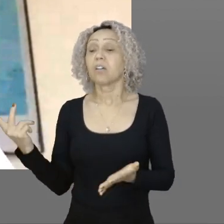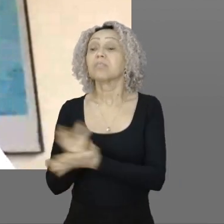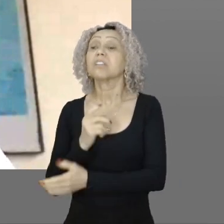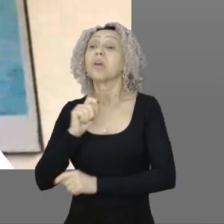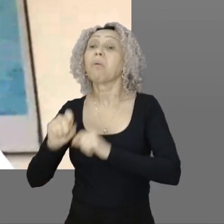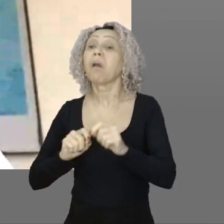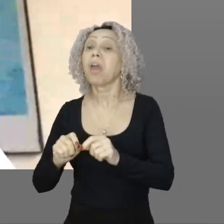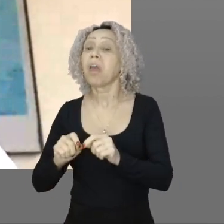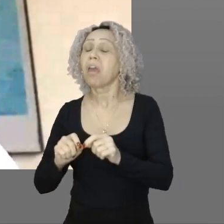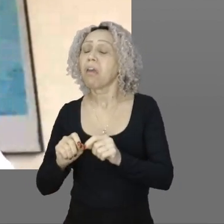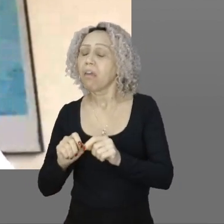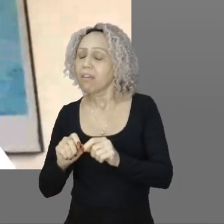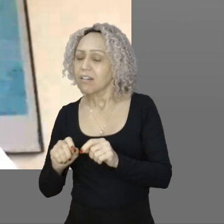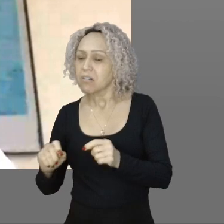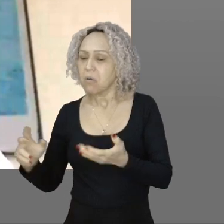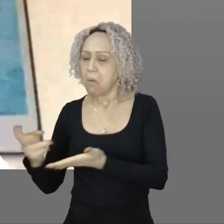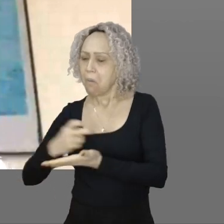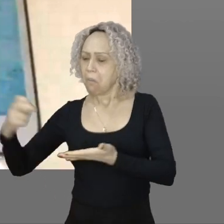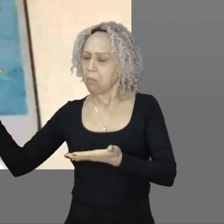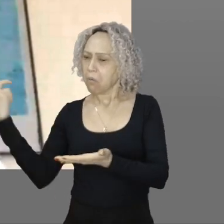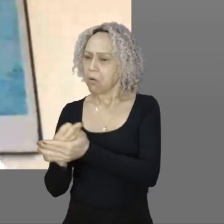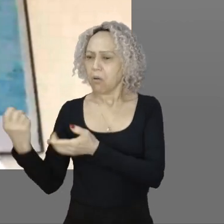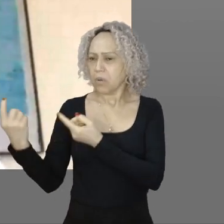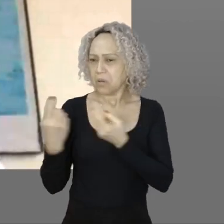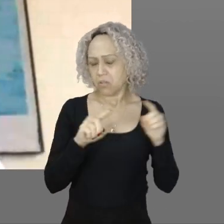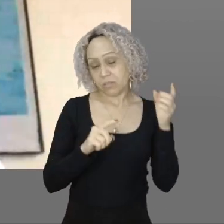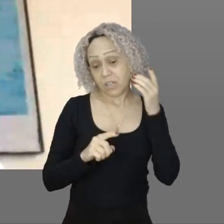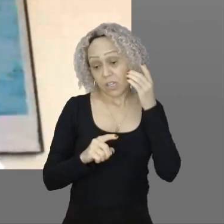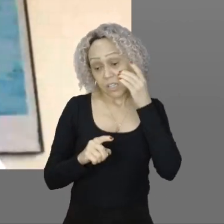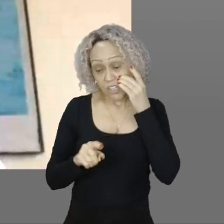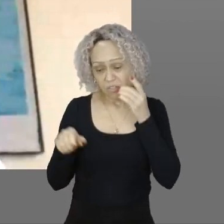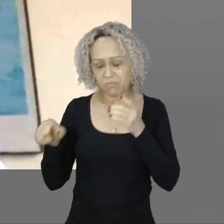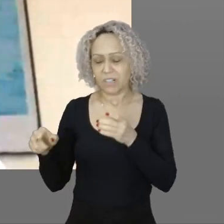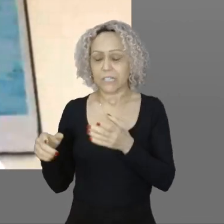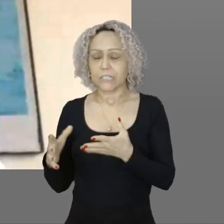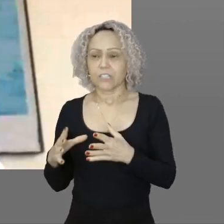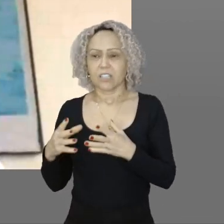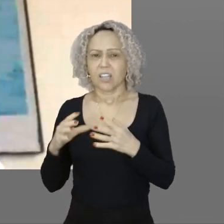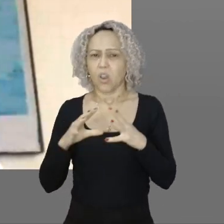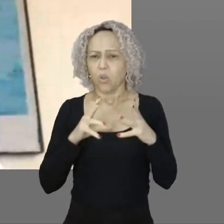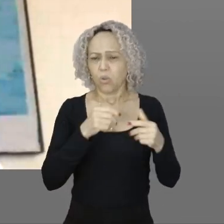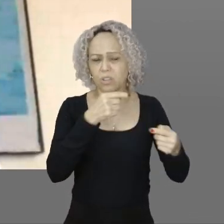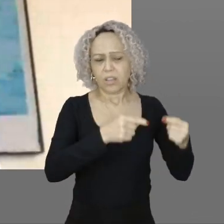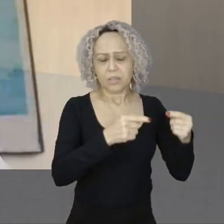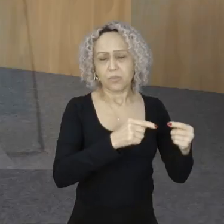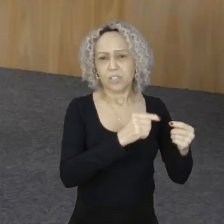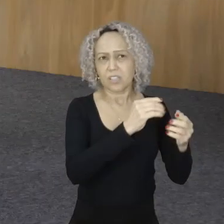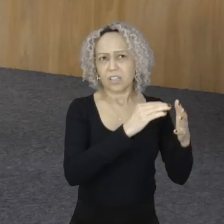profundo retrocesso. E agora nós vamos recuperá-la passo a passo, Amanda.